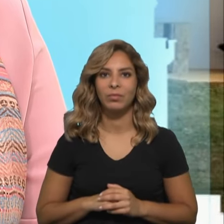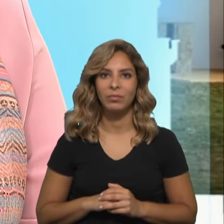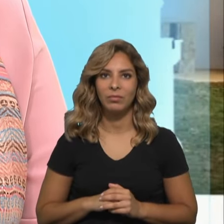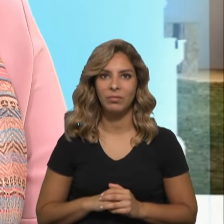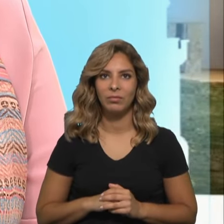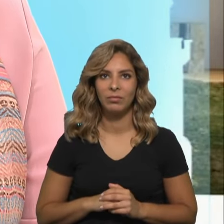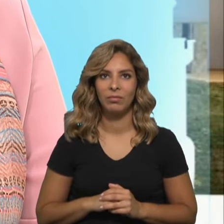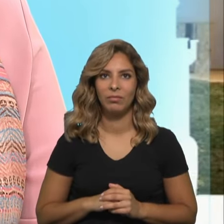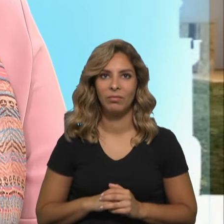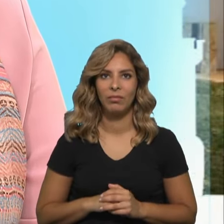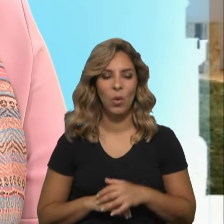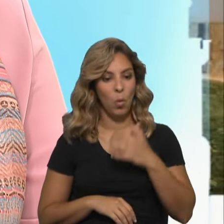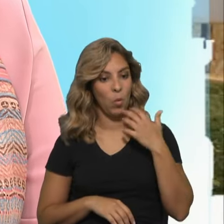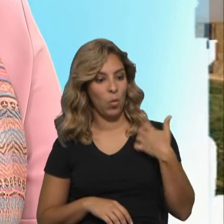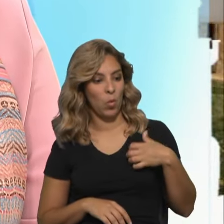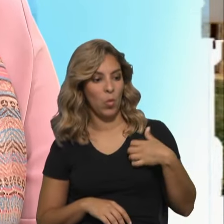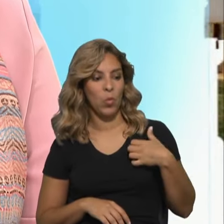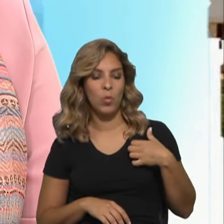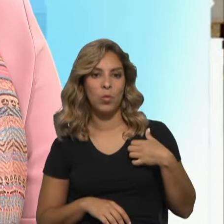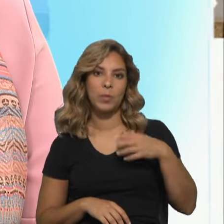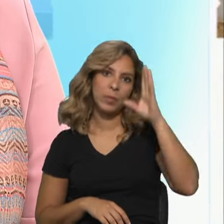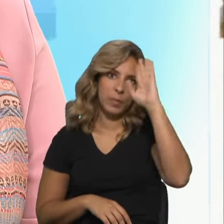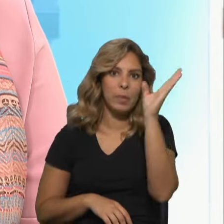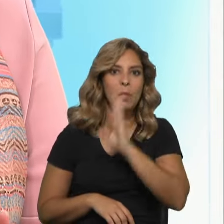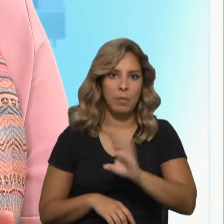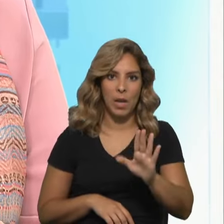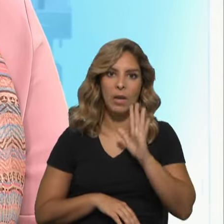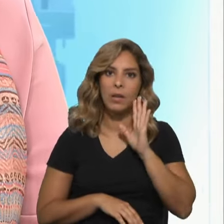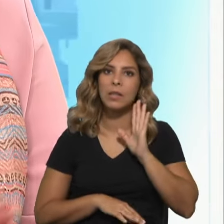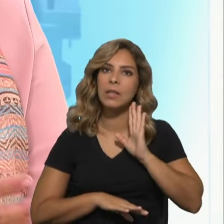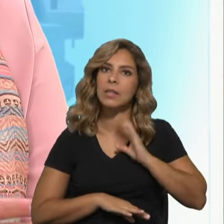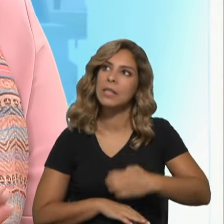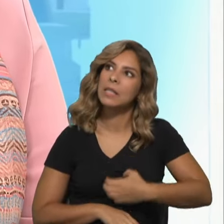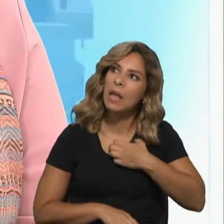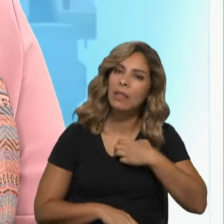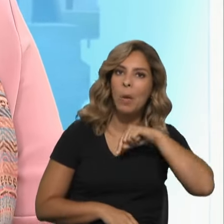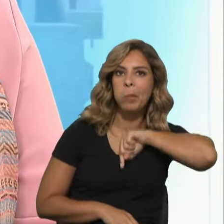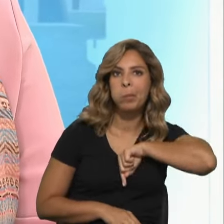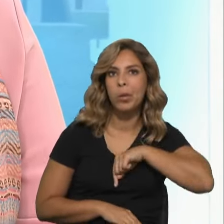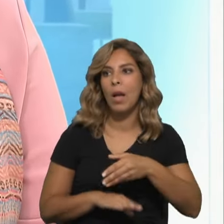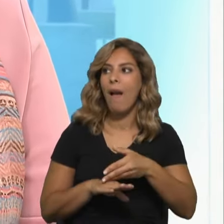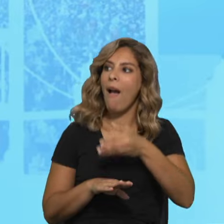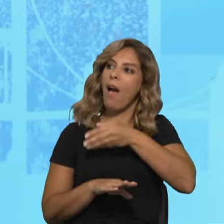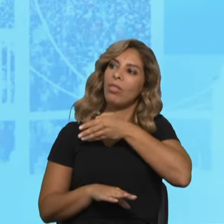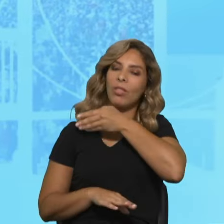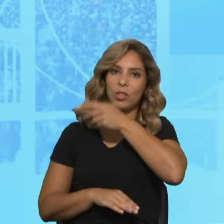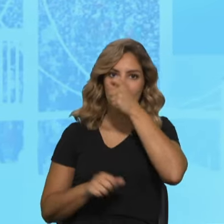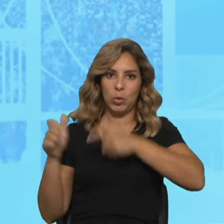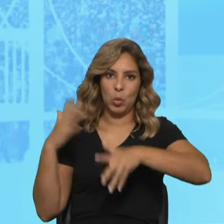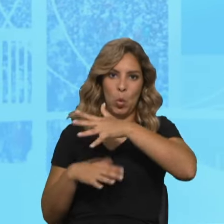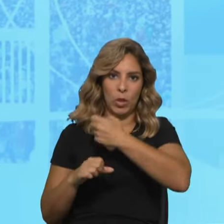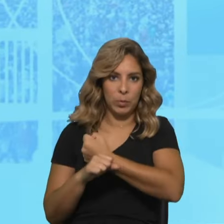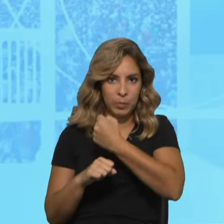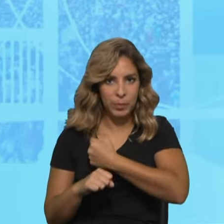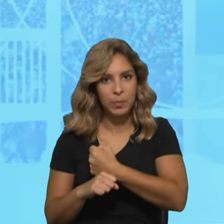no fundo, o orgulho de quem sabe ou de quem sente todos os que estiveram atrás de nós e todos os